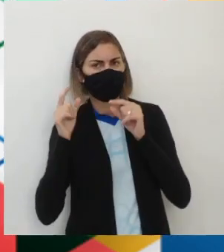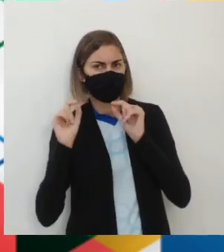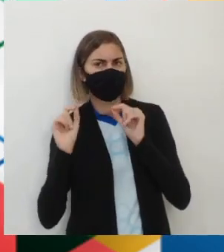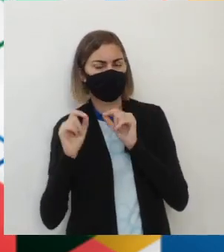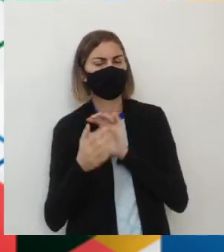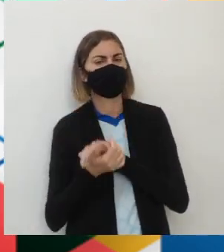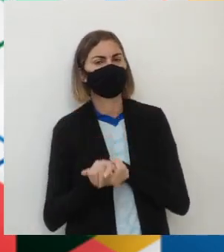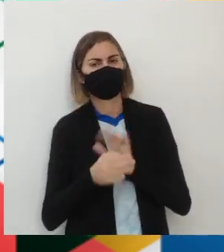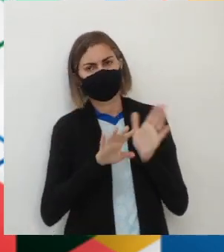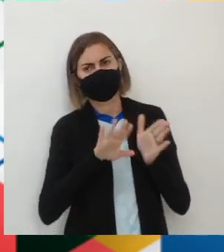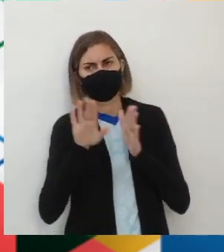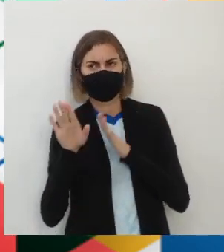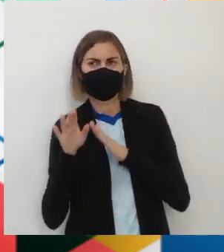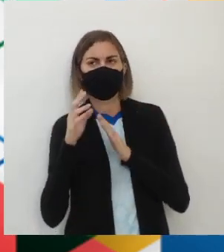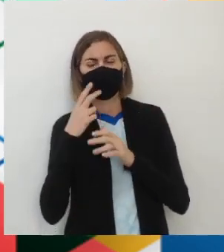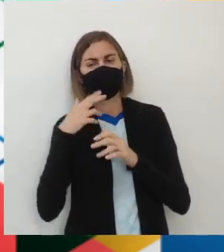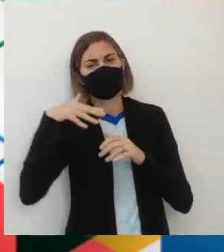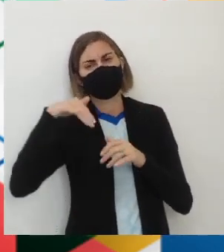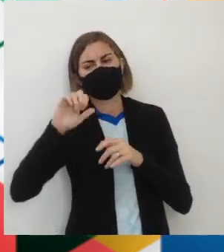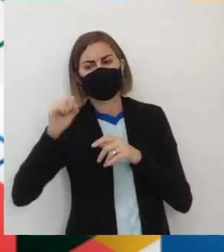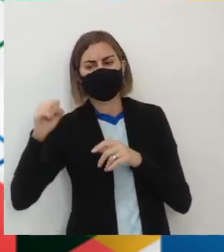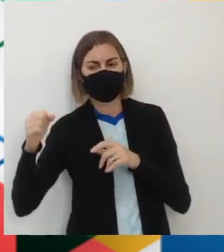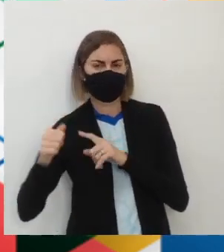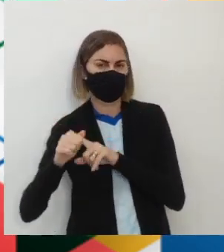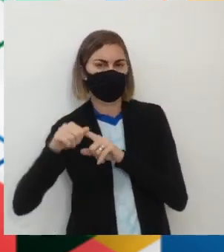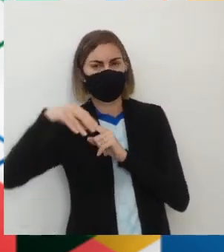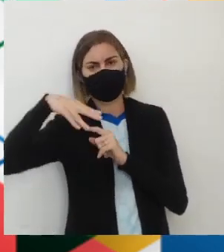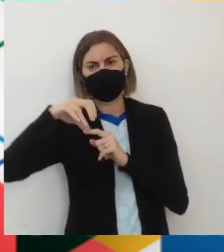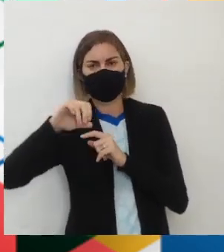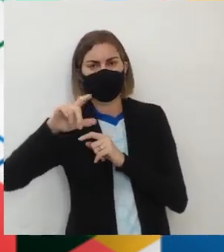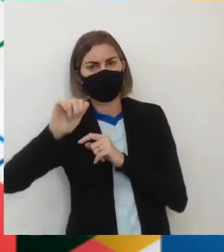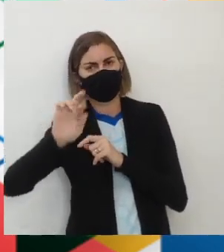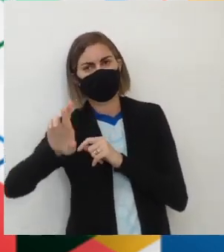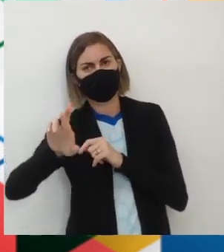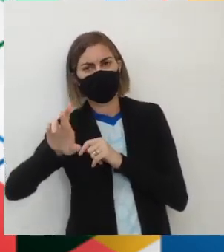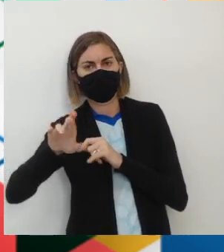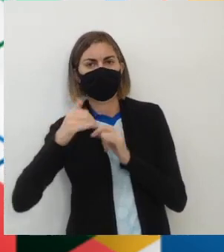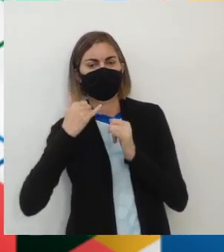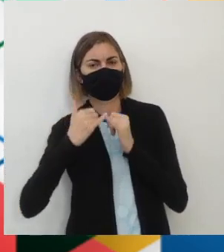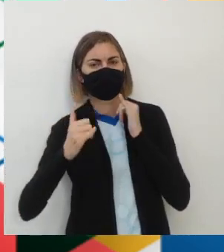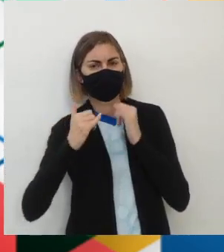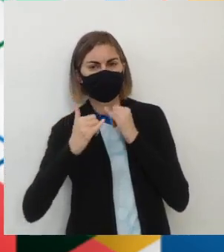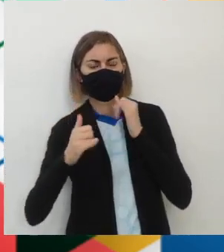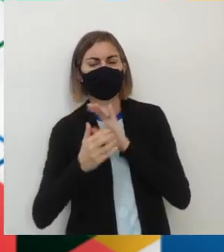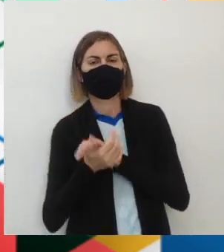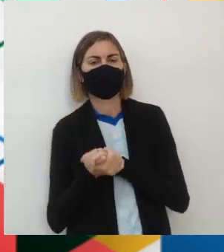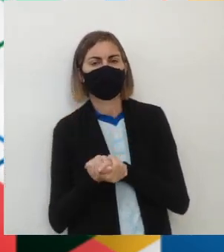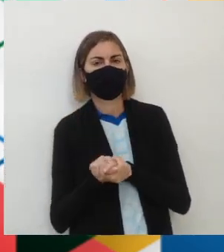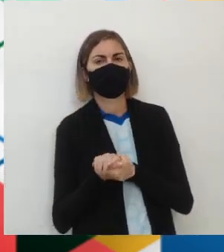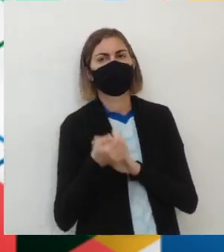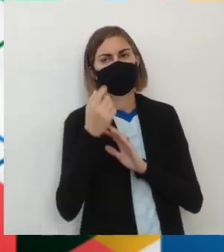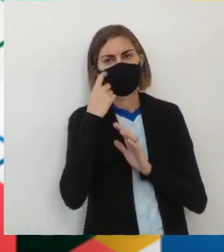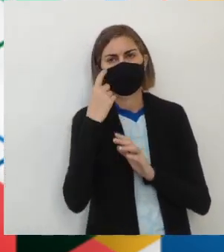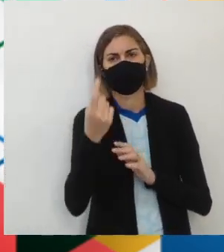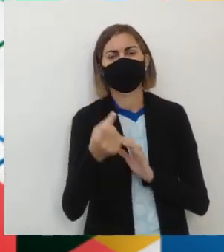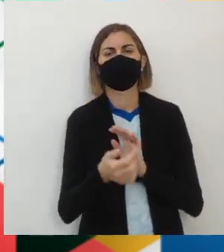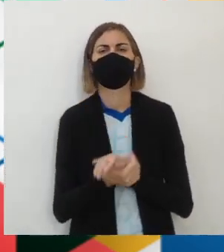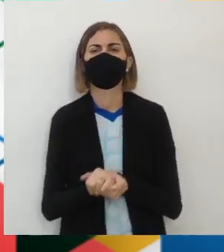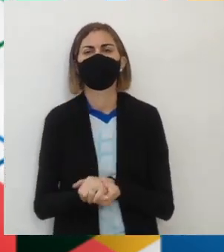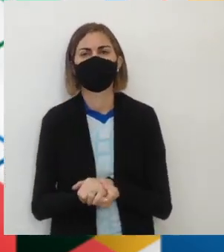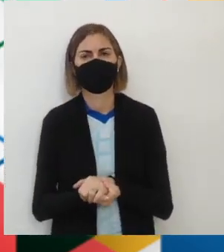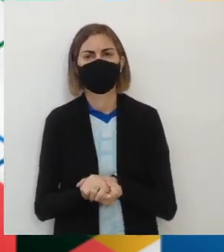ela. Então, ele está falando em massa molar aparente, tá? Então, vamos ver aqui, ó, massa